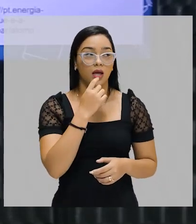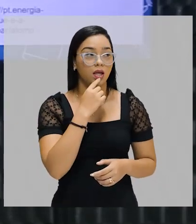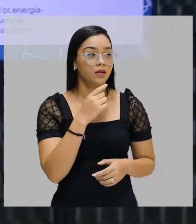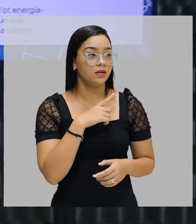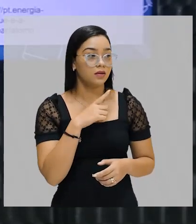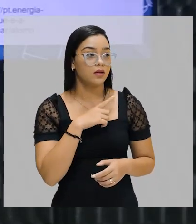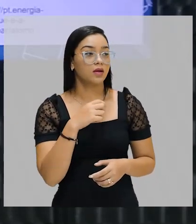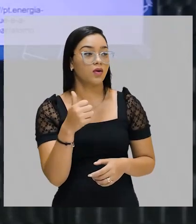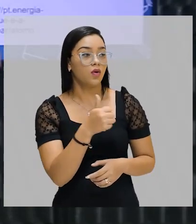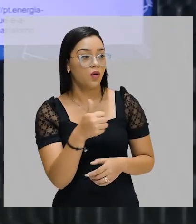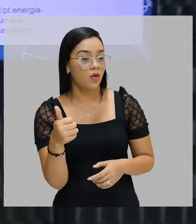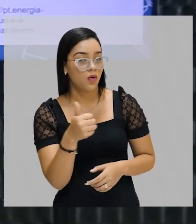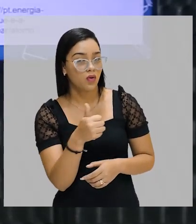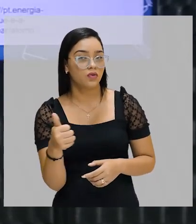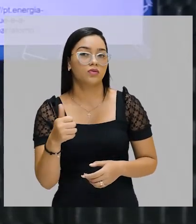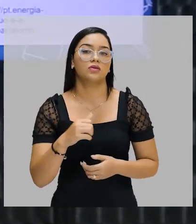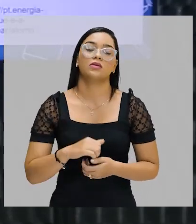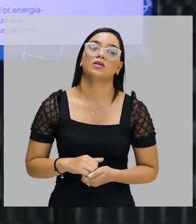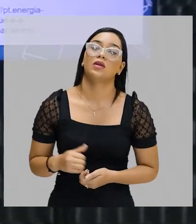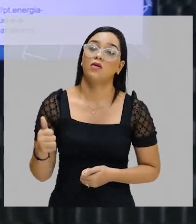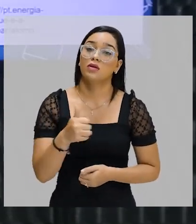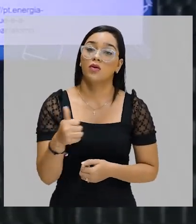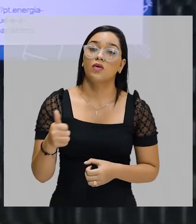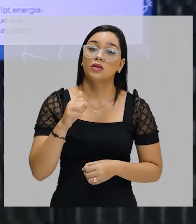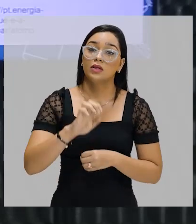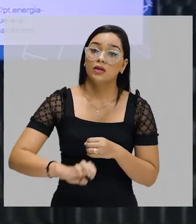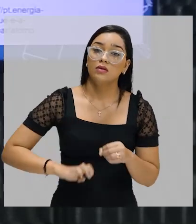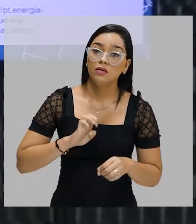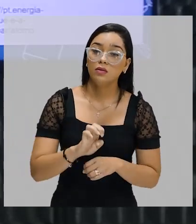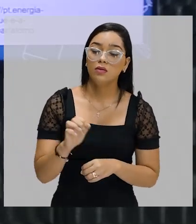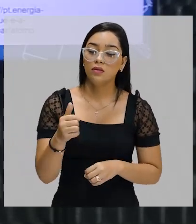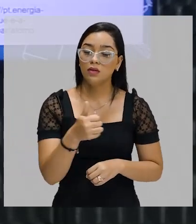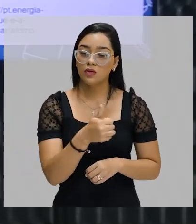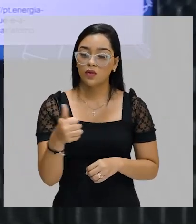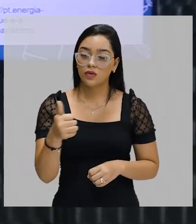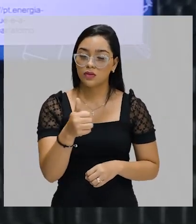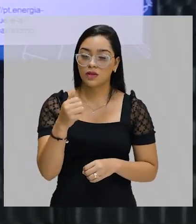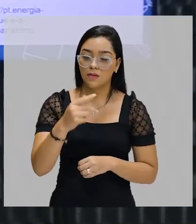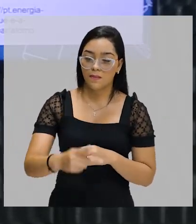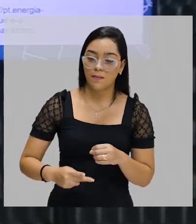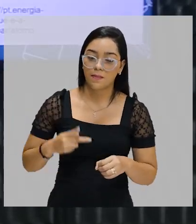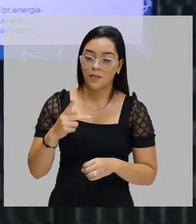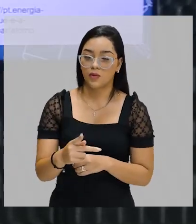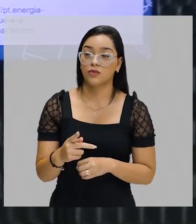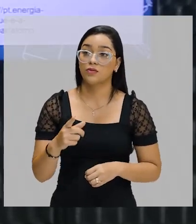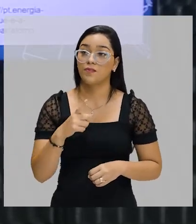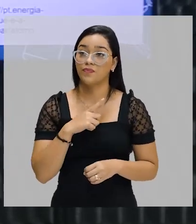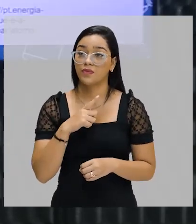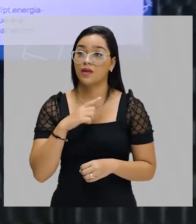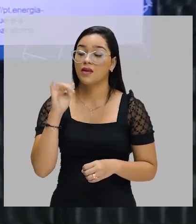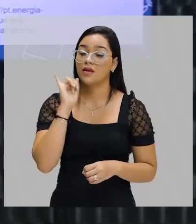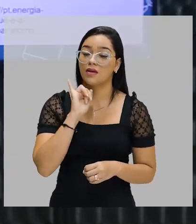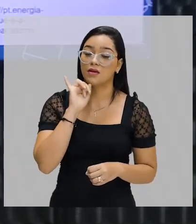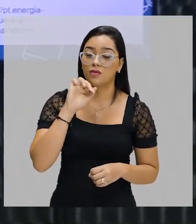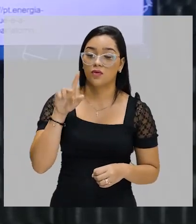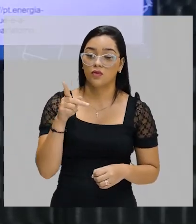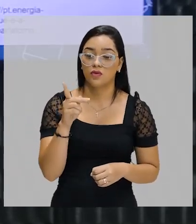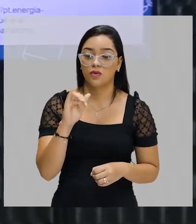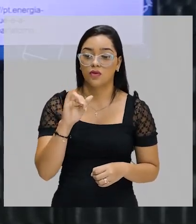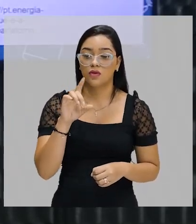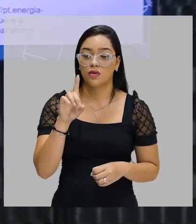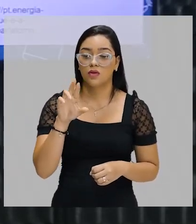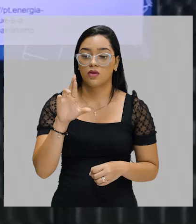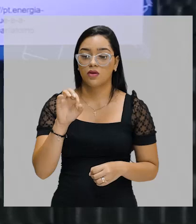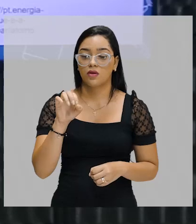11. Tá, ok? Então, são 11 elétrons e 11 prótons. Certo? Aqui em cima nós temos o exemplo do hidrogênio.